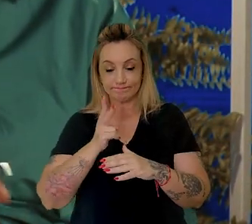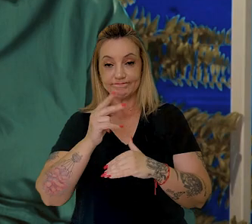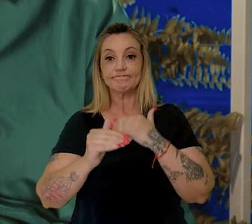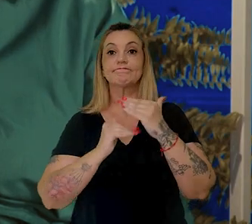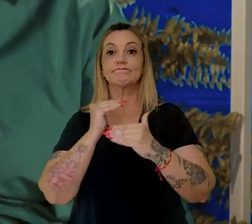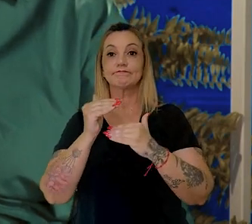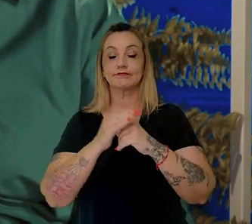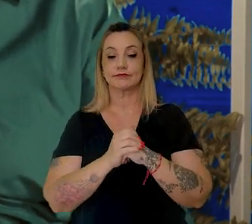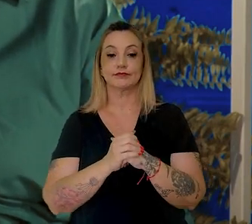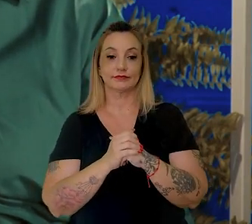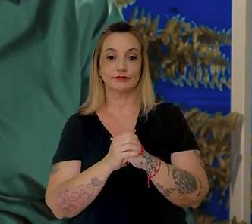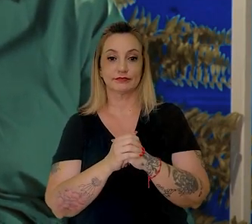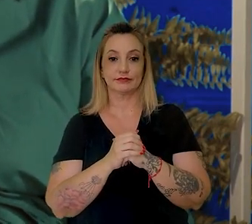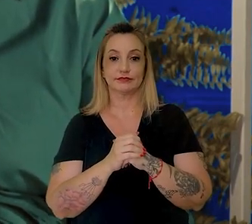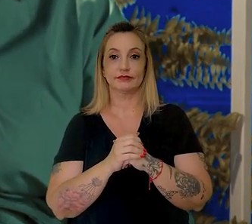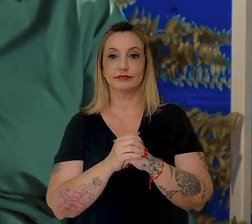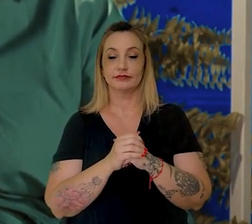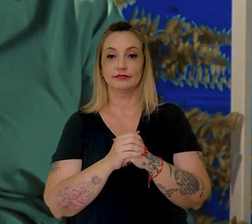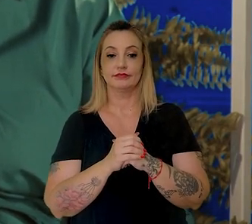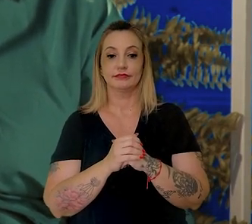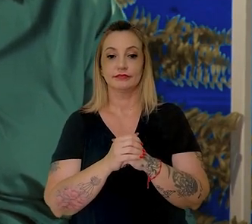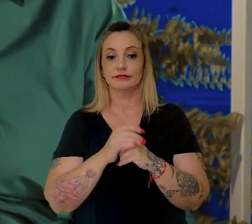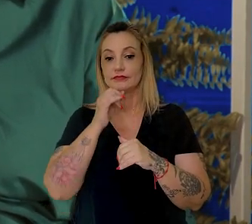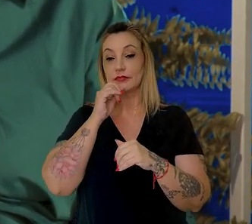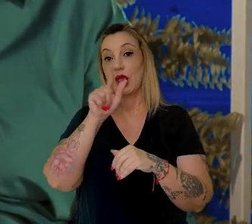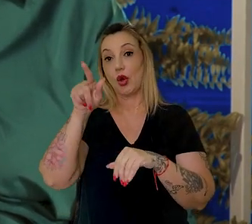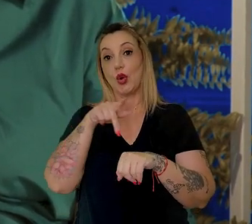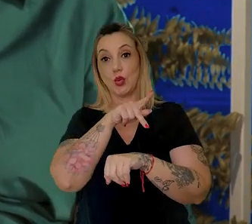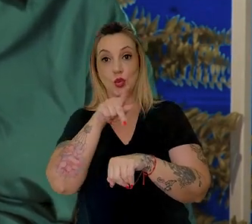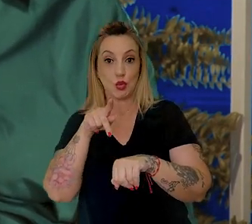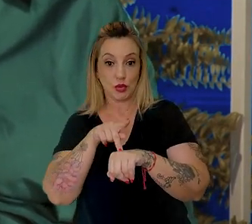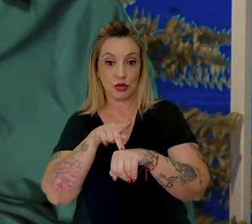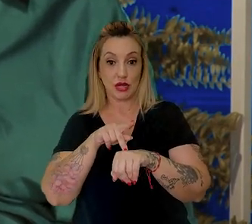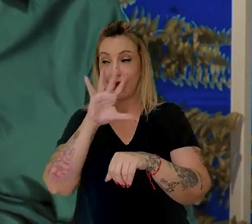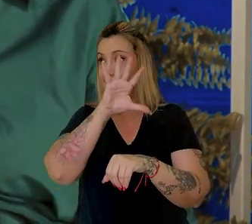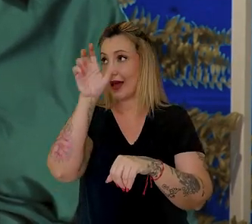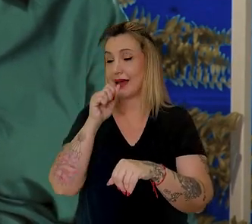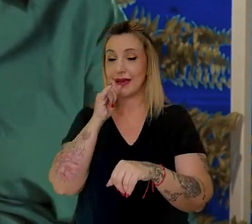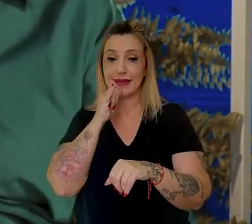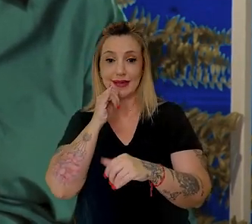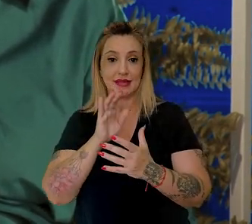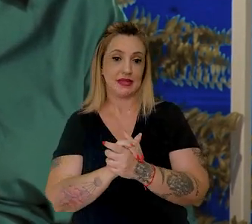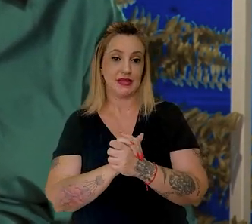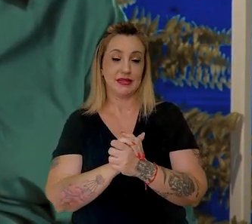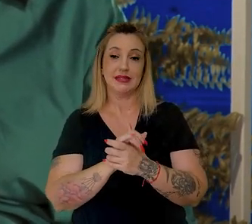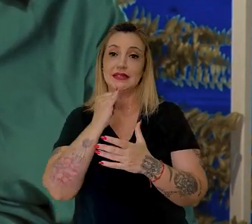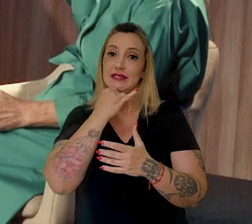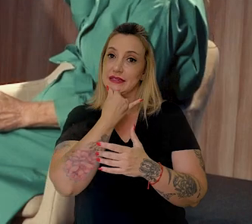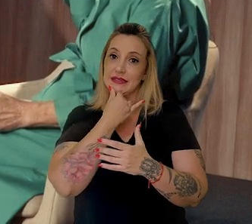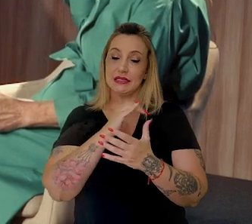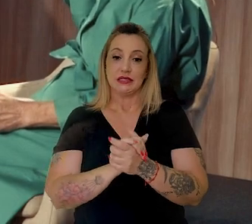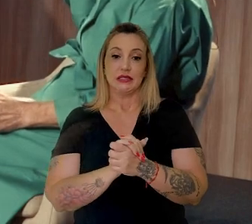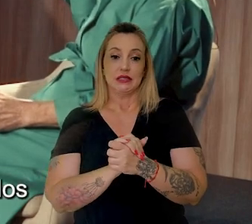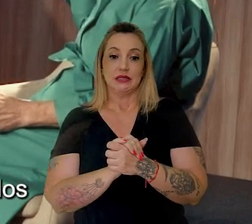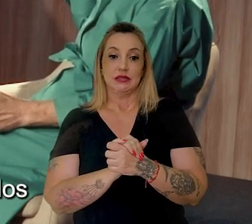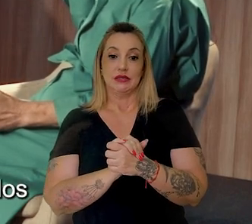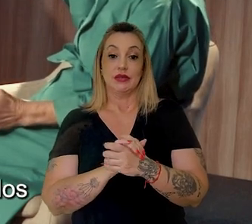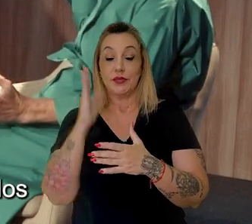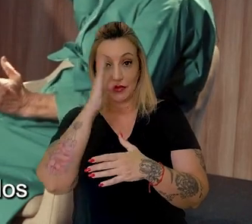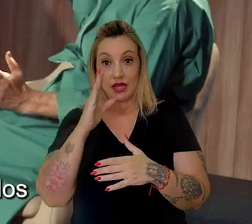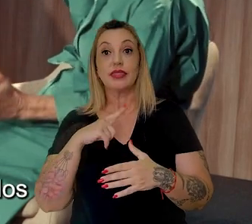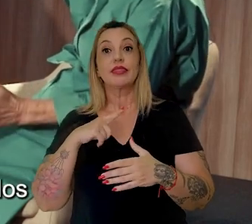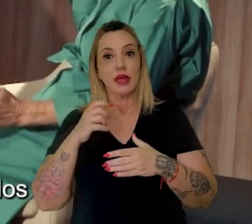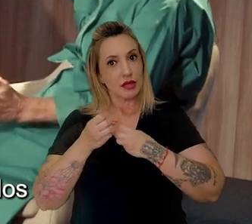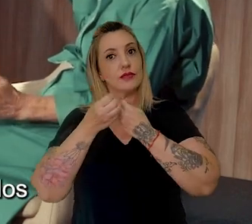Brasil ainda tá à frente daí do que outros países você pegar a África por exemplo é lamentável né Brasil